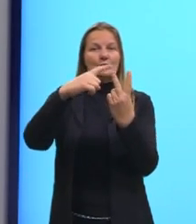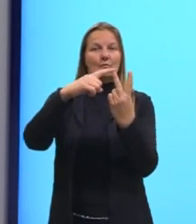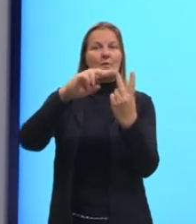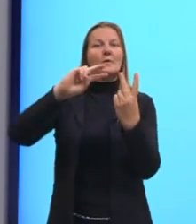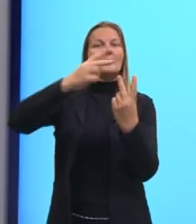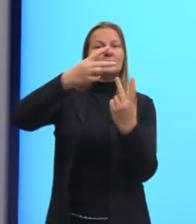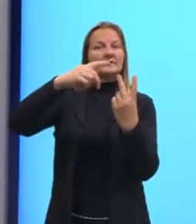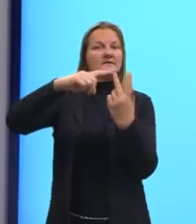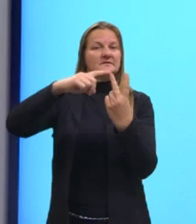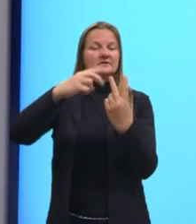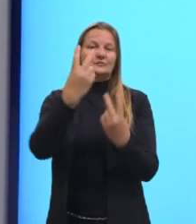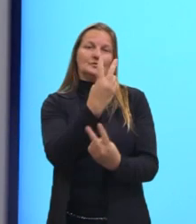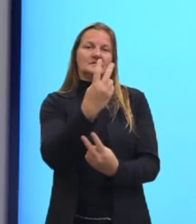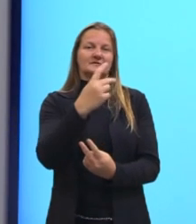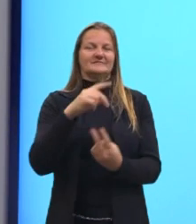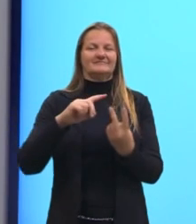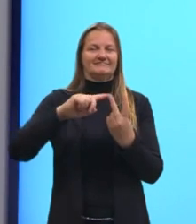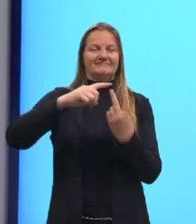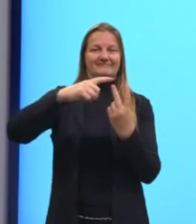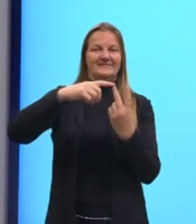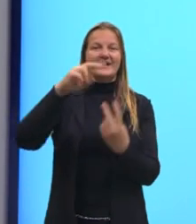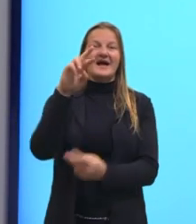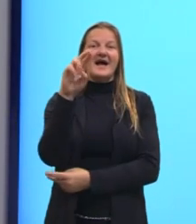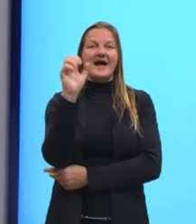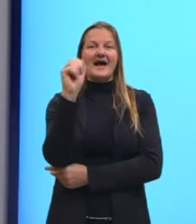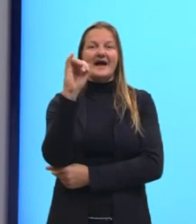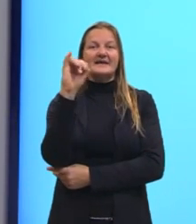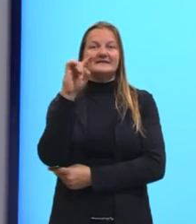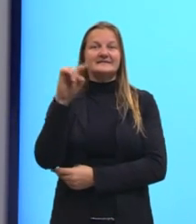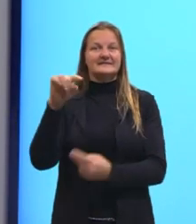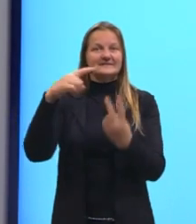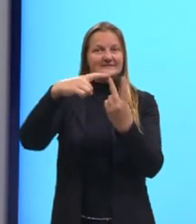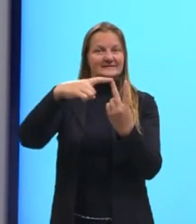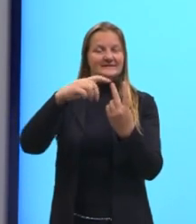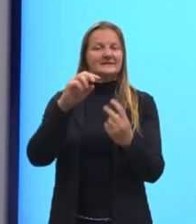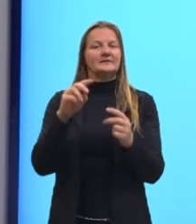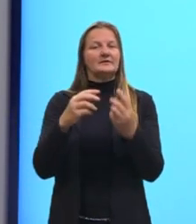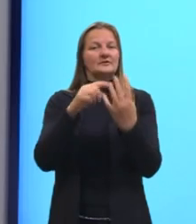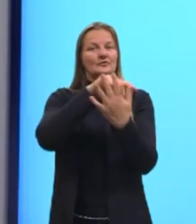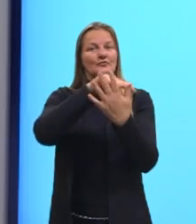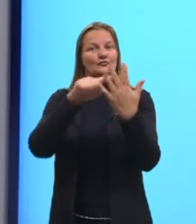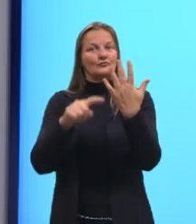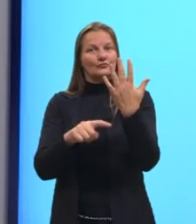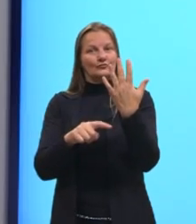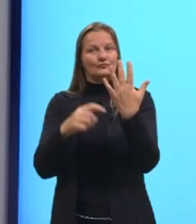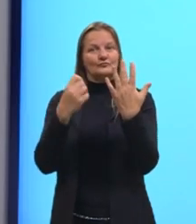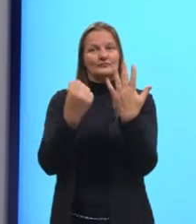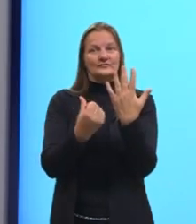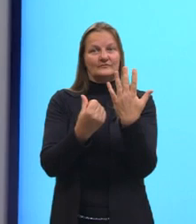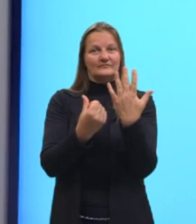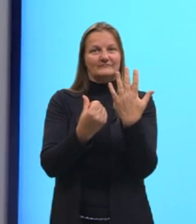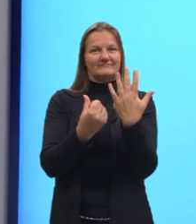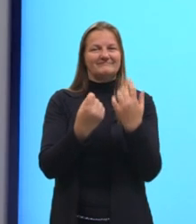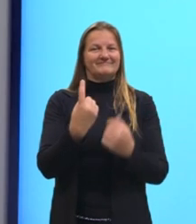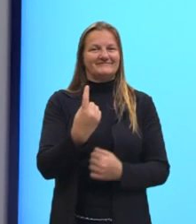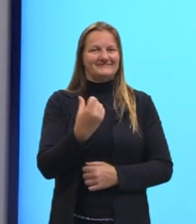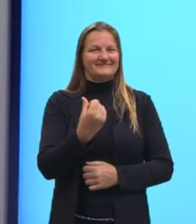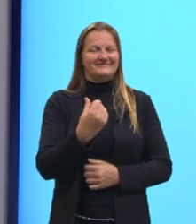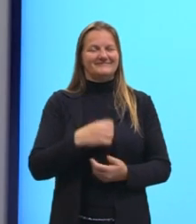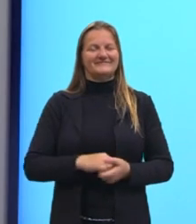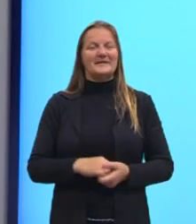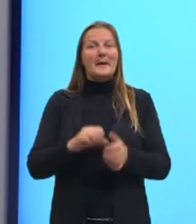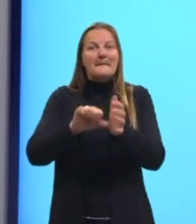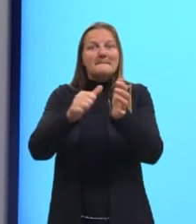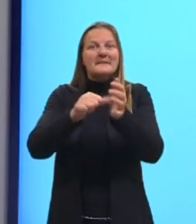potência e Raiz tá são as seis operações que a gente utiliza Então a primeira que nós